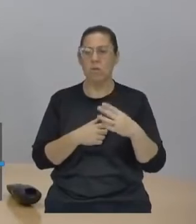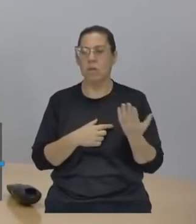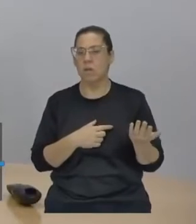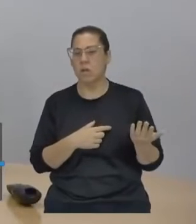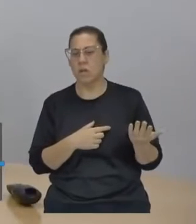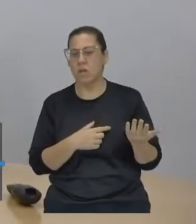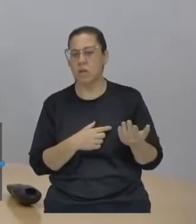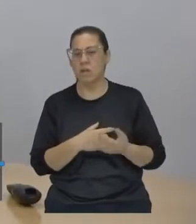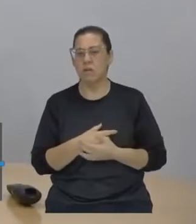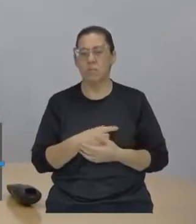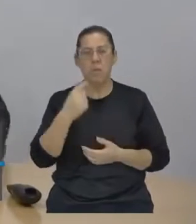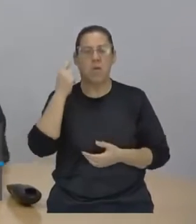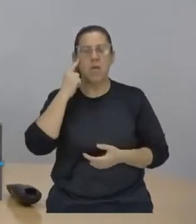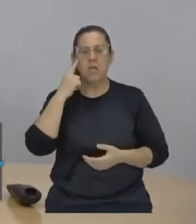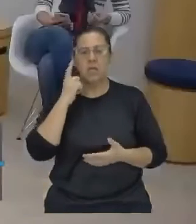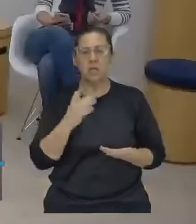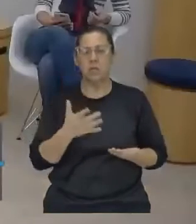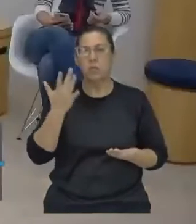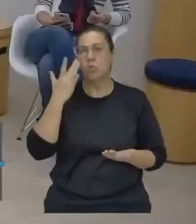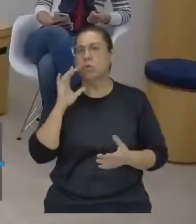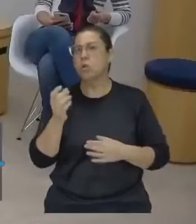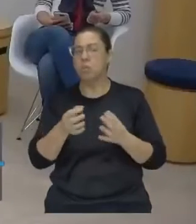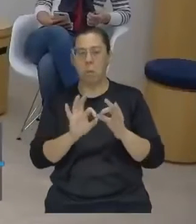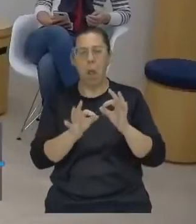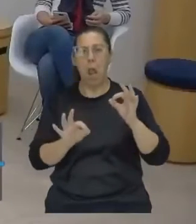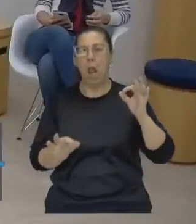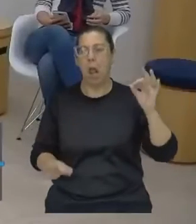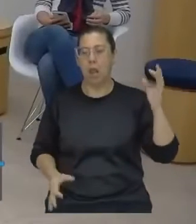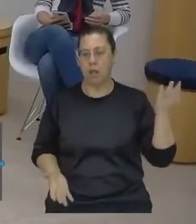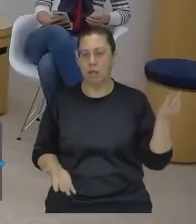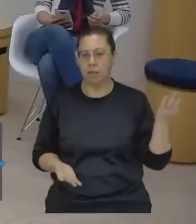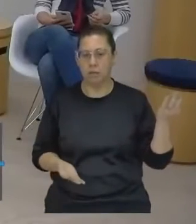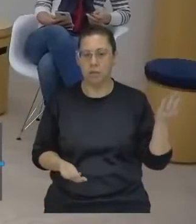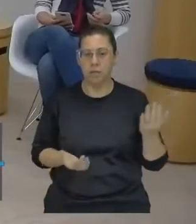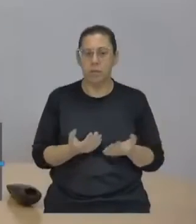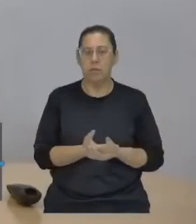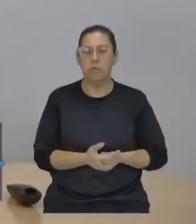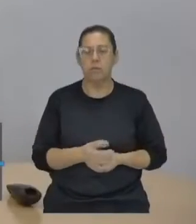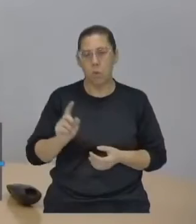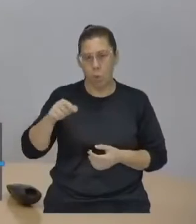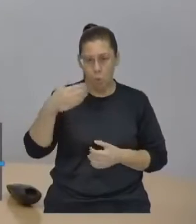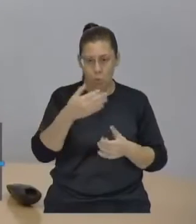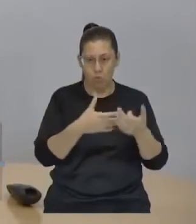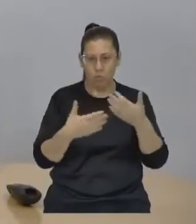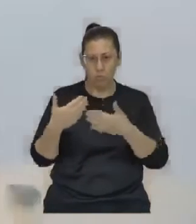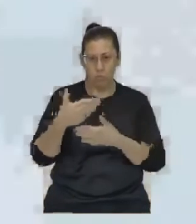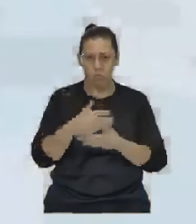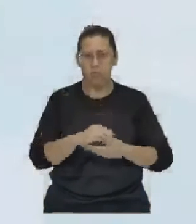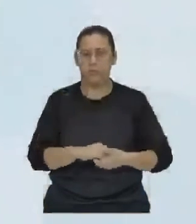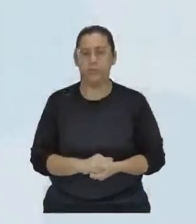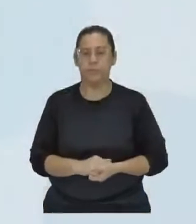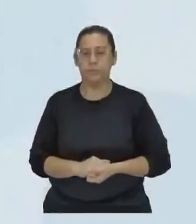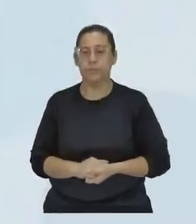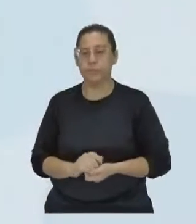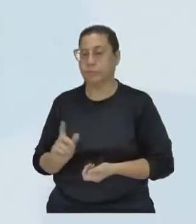que fosse dar tempo. Onde eu me estendi? Não sei onde foi, né? Vamos lá. O próximo. Vou colocar o próximo para vocês,